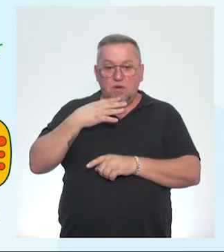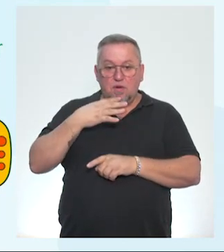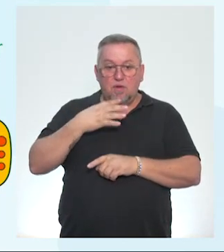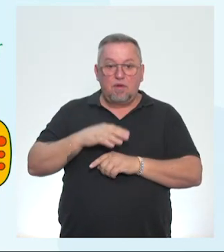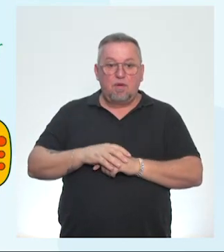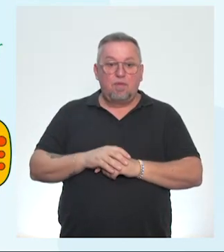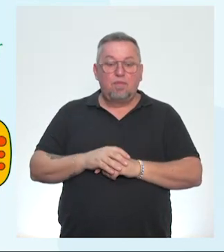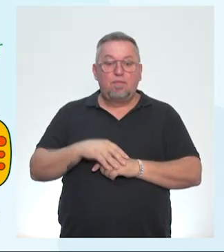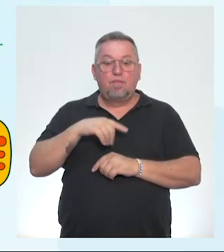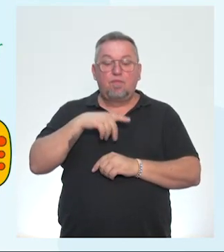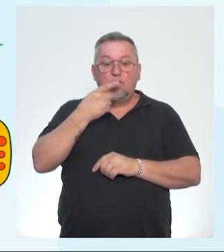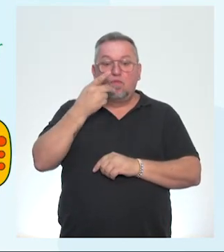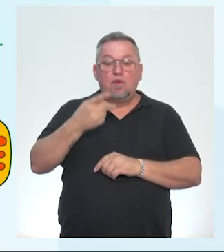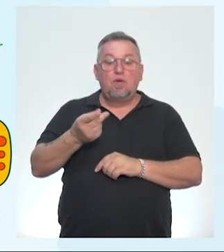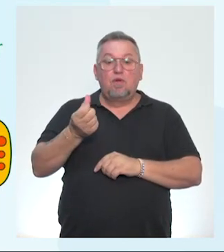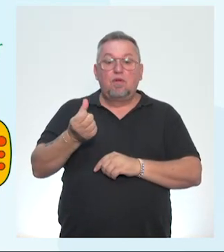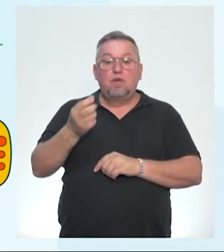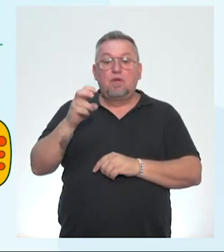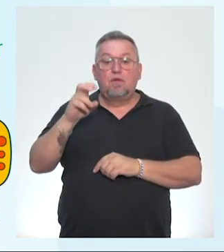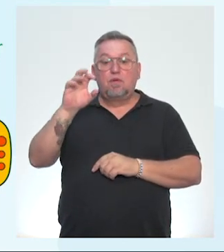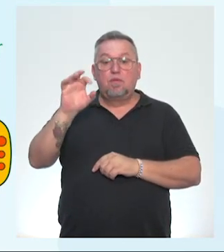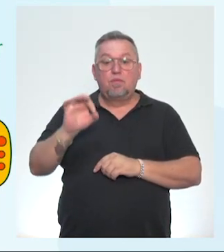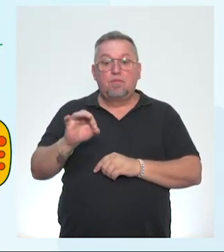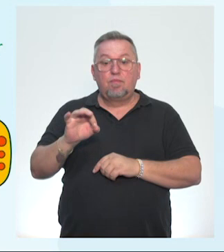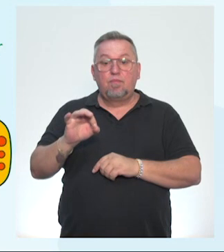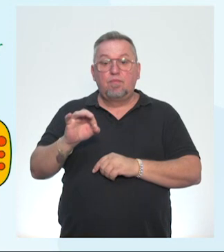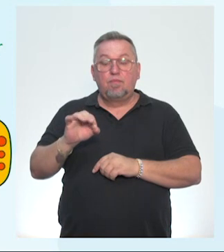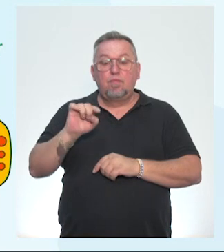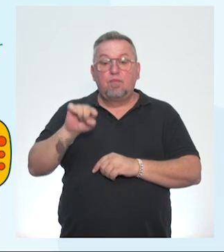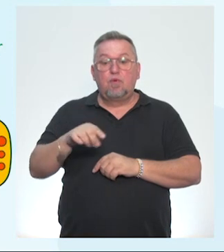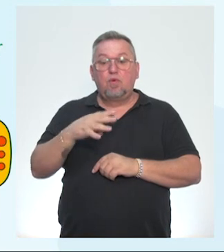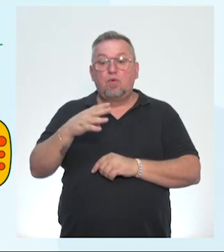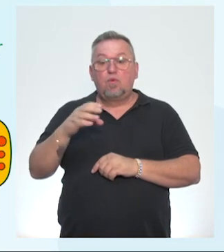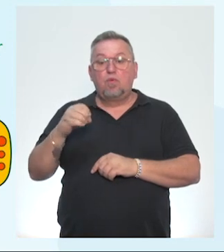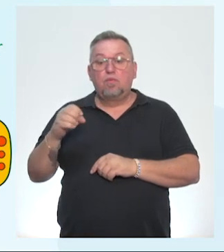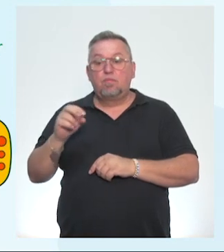estamos falando? Estamos falando de 65% de